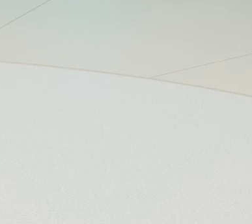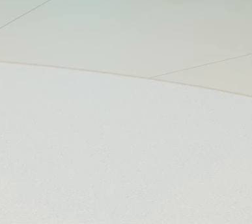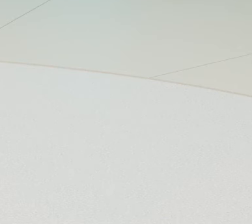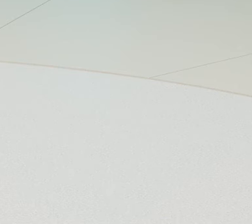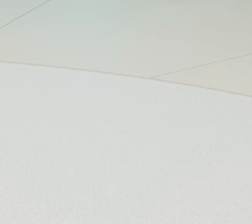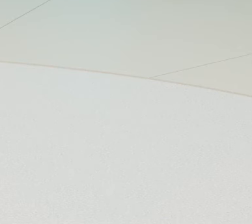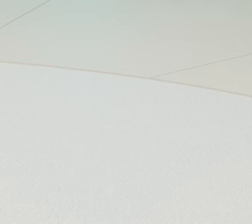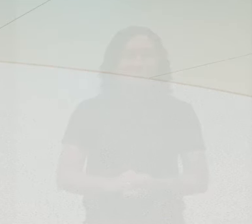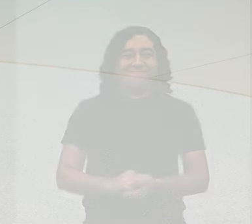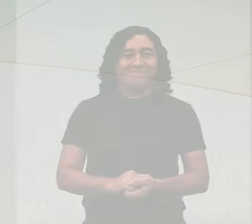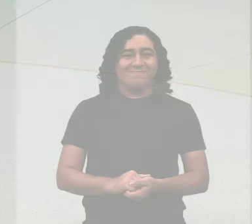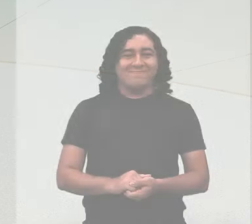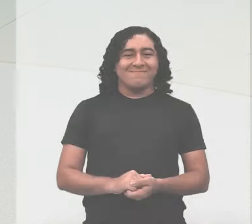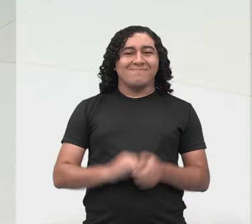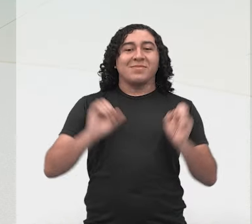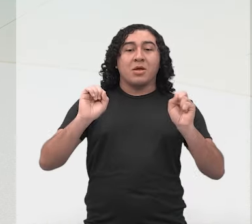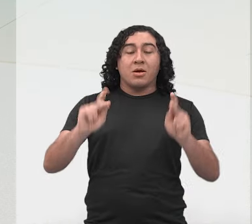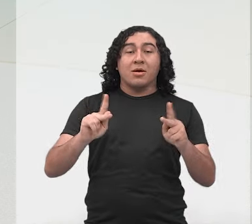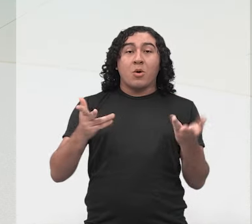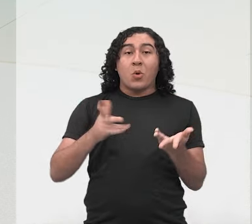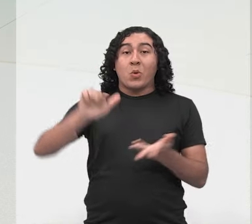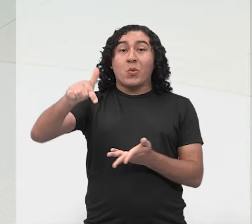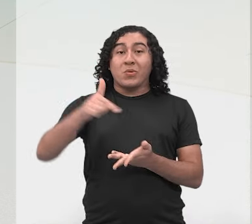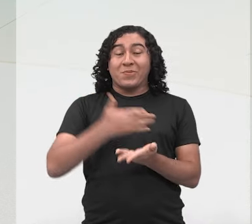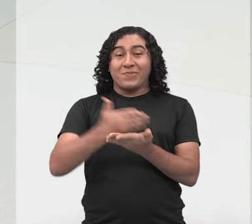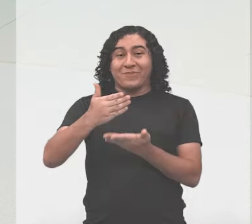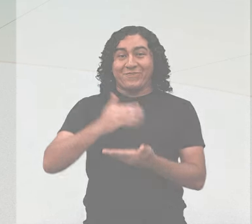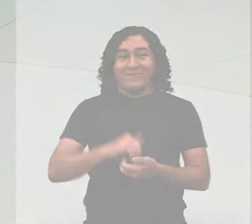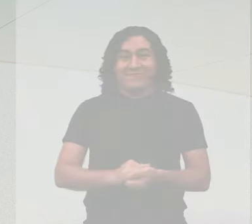Ok, e agora nós vamos ouvir do Beethoven. Vamos lá?